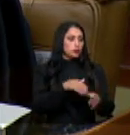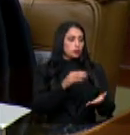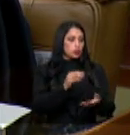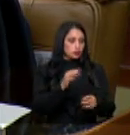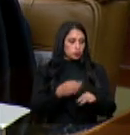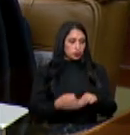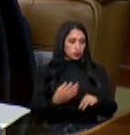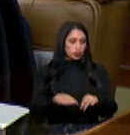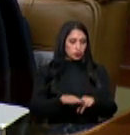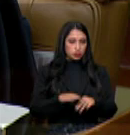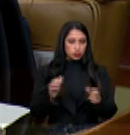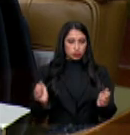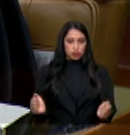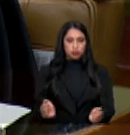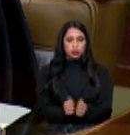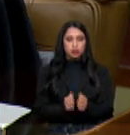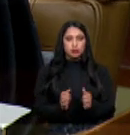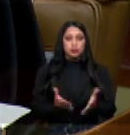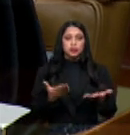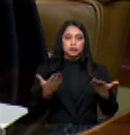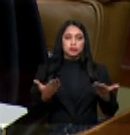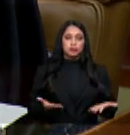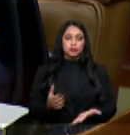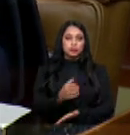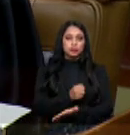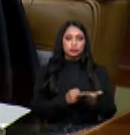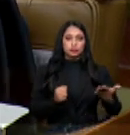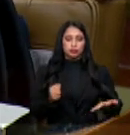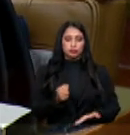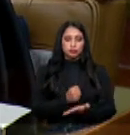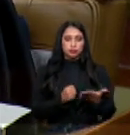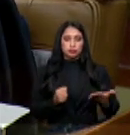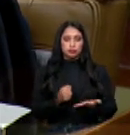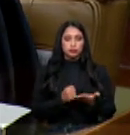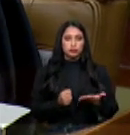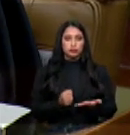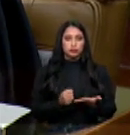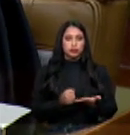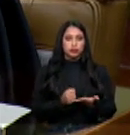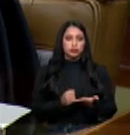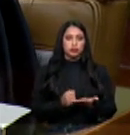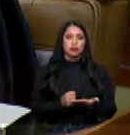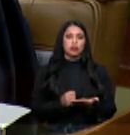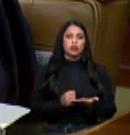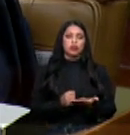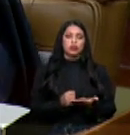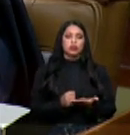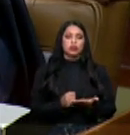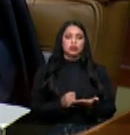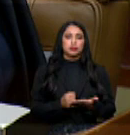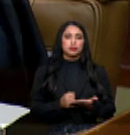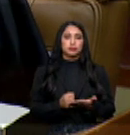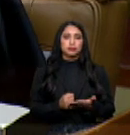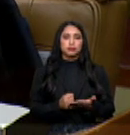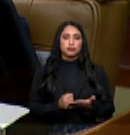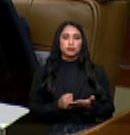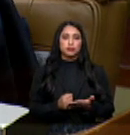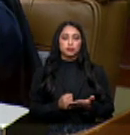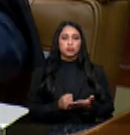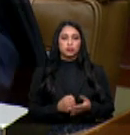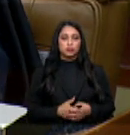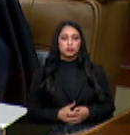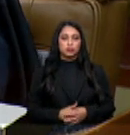vai ao encontro da conclusão e da fundamentação trazida à colação nesta